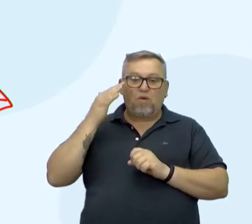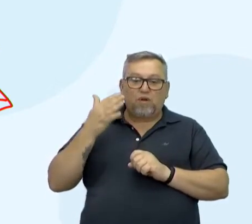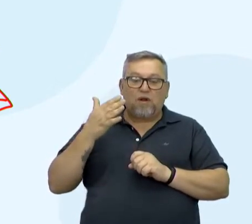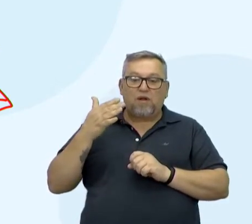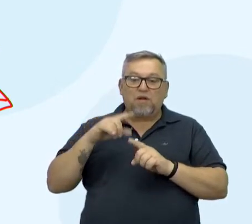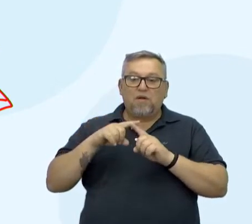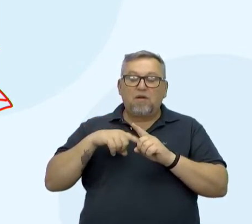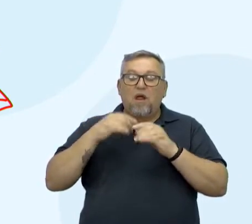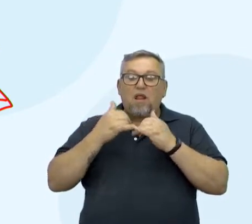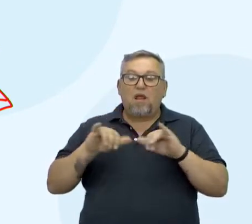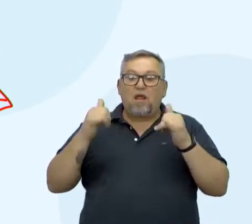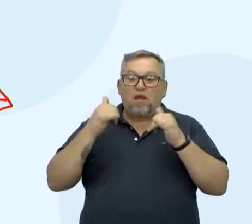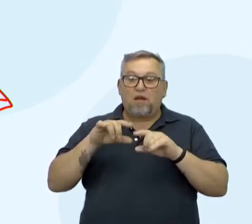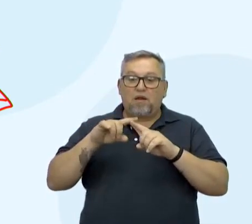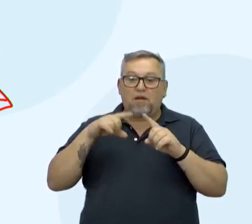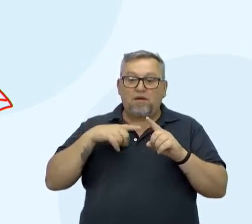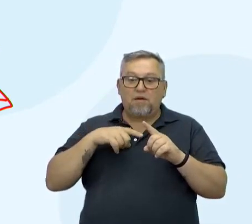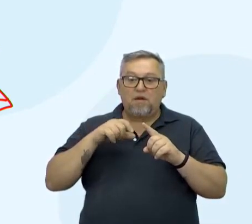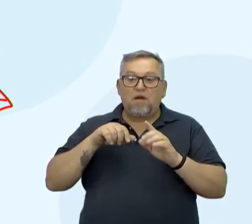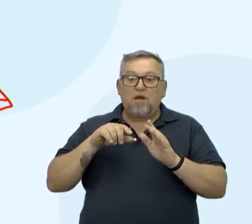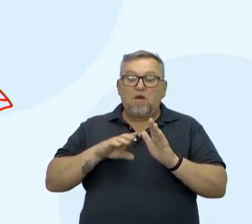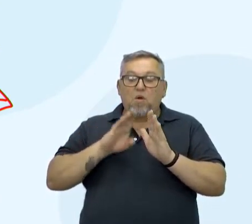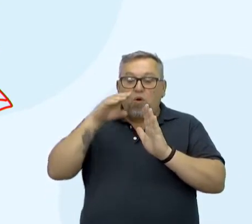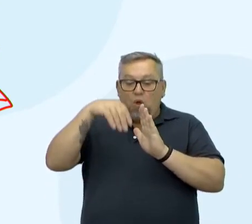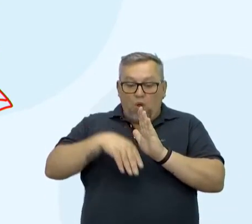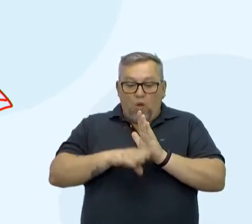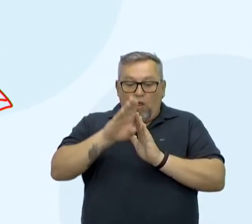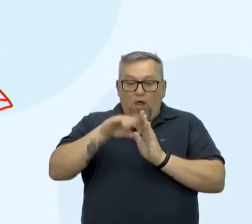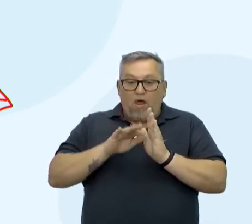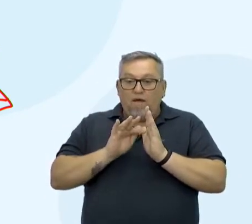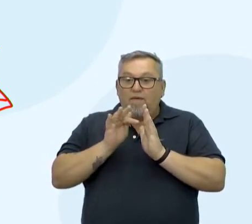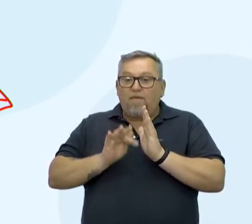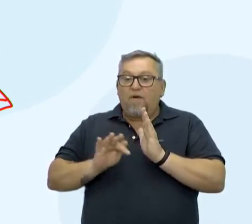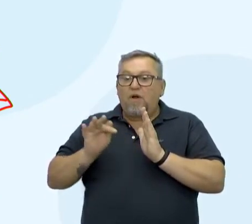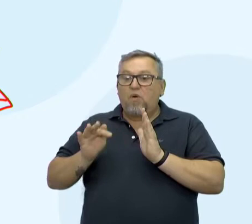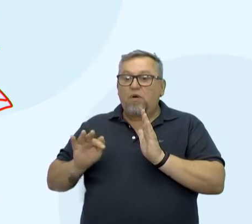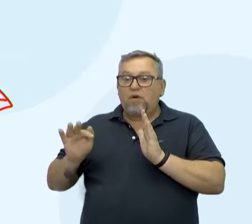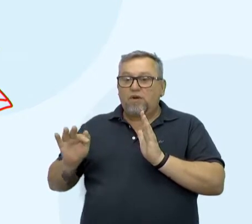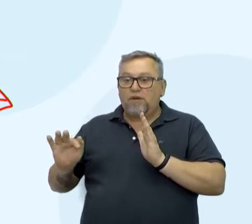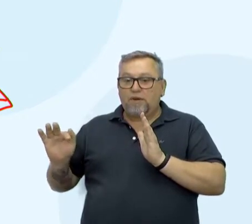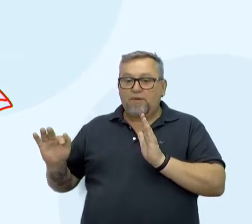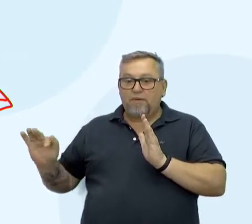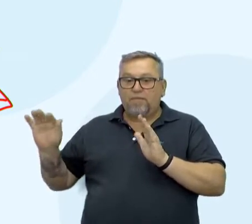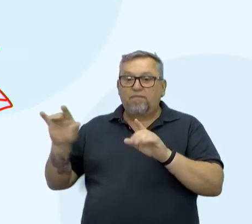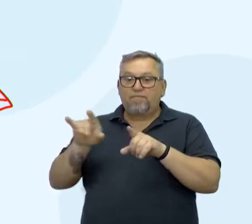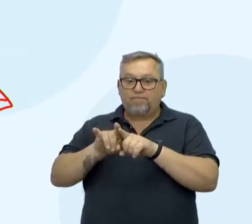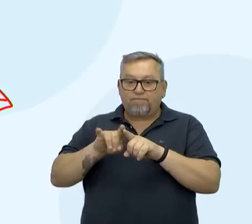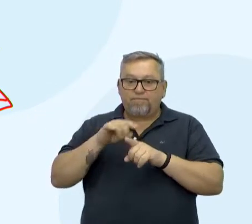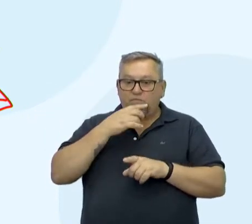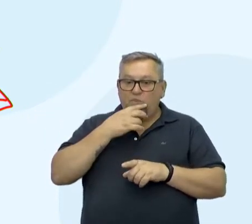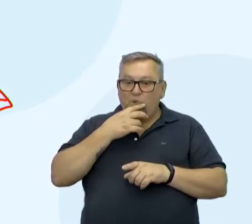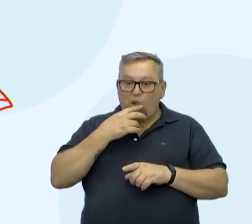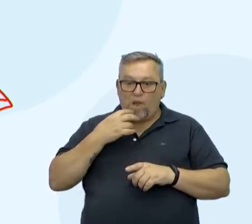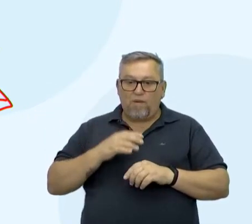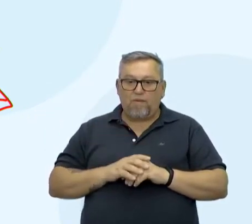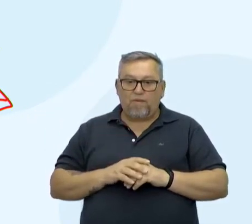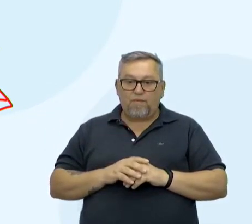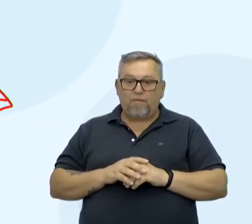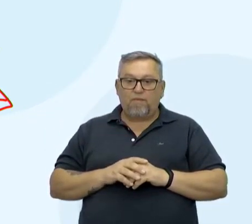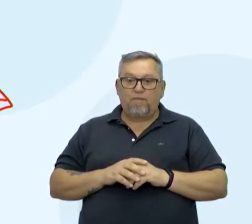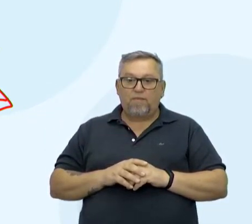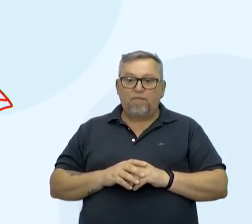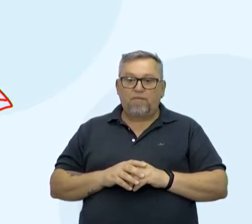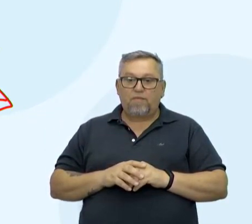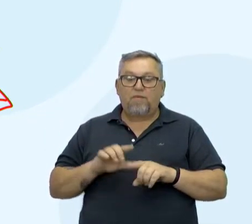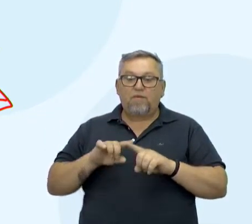onda eletromagnética? Ela tem um conjunto de campos elétricos e magnéticos que se oscilam no espaço devido à movimentação de uma carga